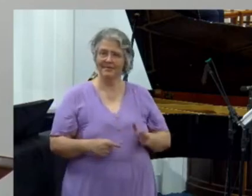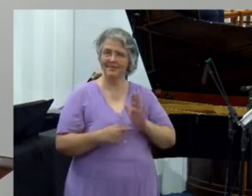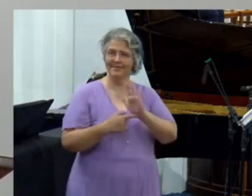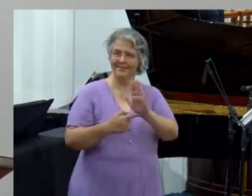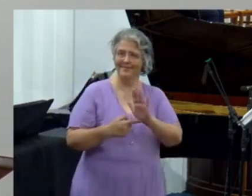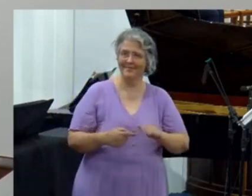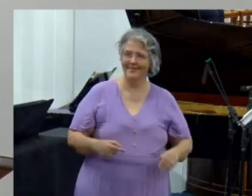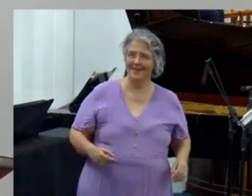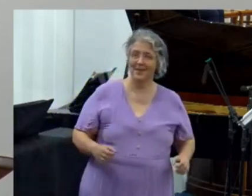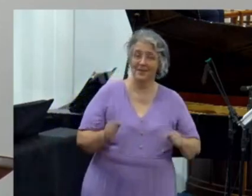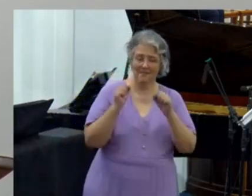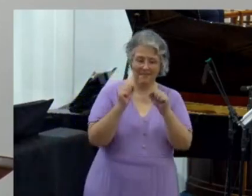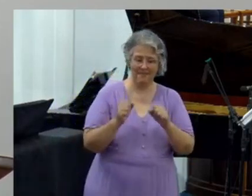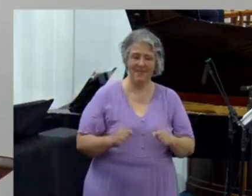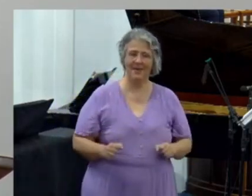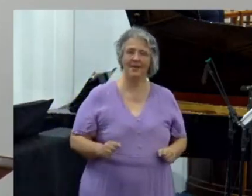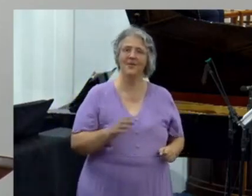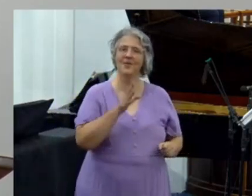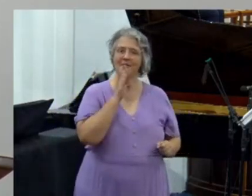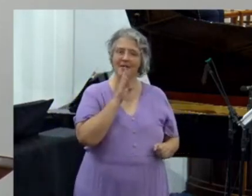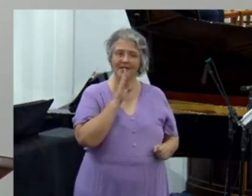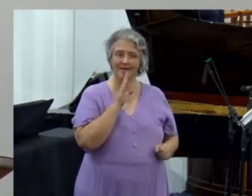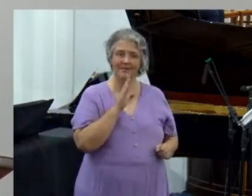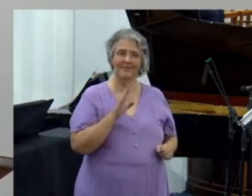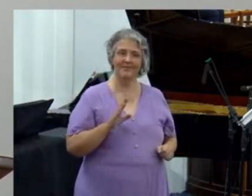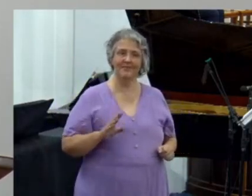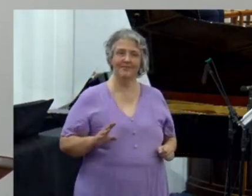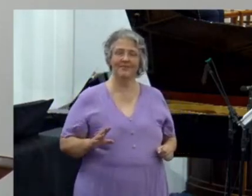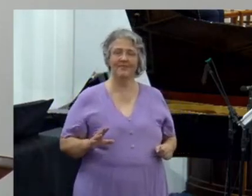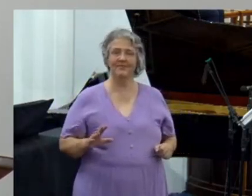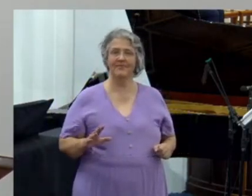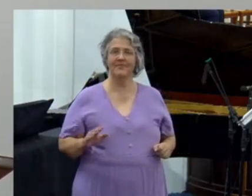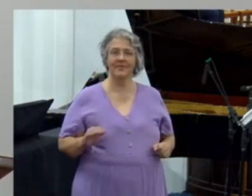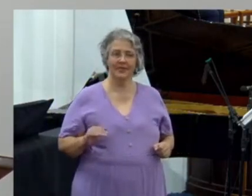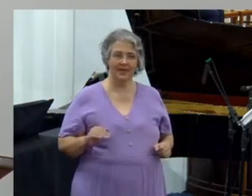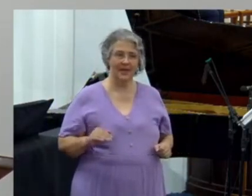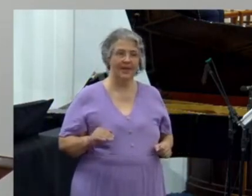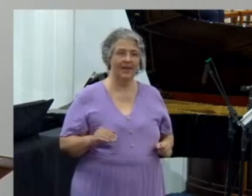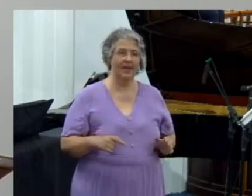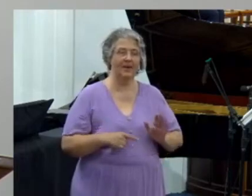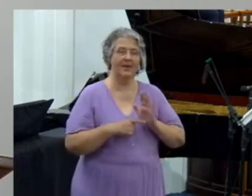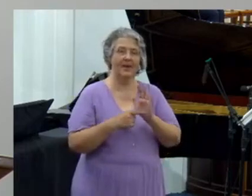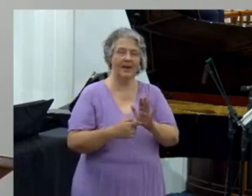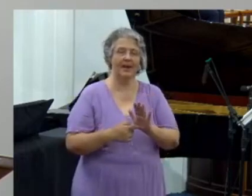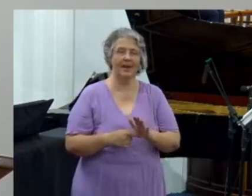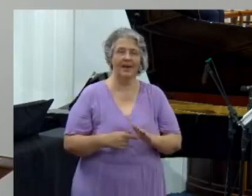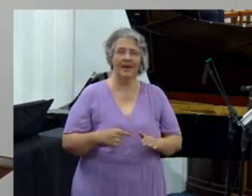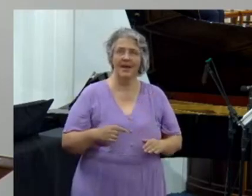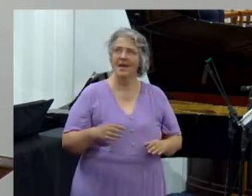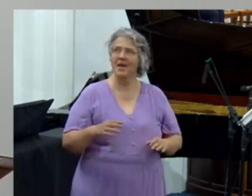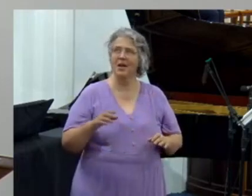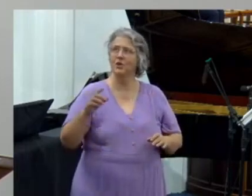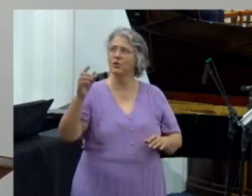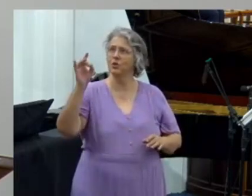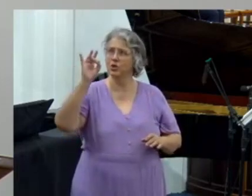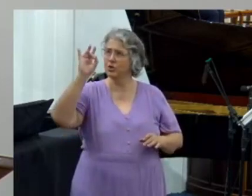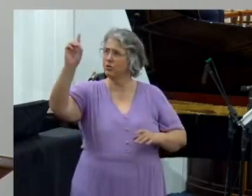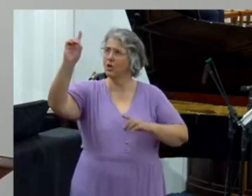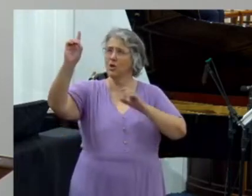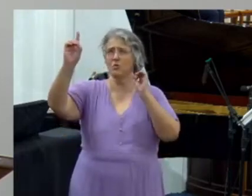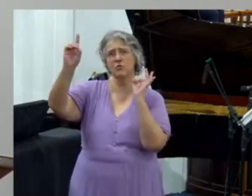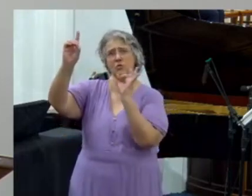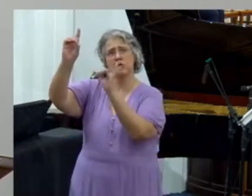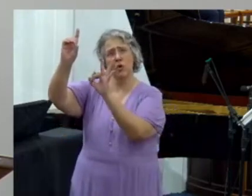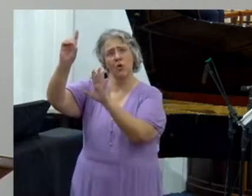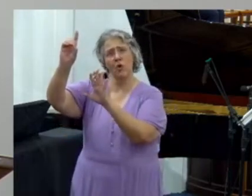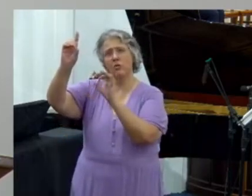pleno conhecimento de escribas, sacerdotes, era dirigido exclusivamente a Deus. Cristo não está apenas